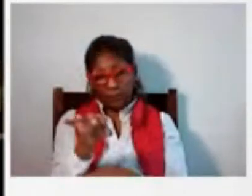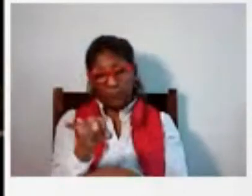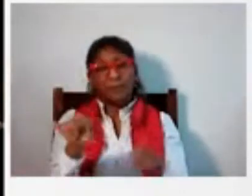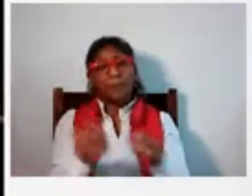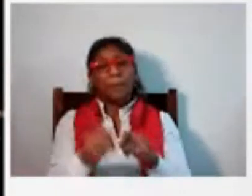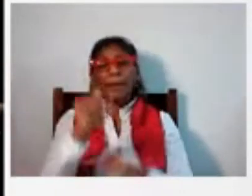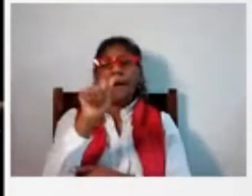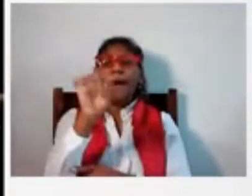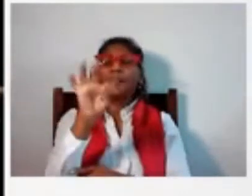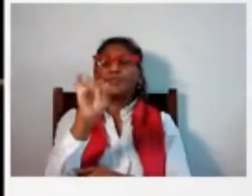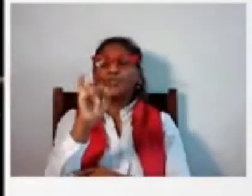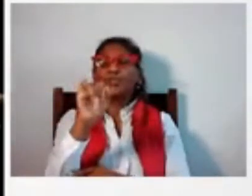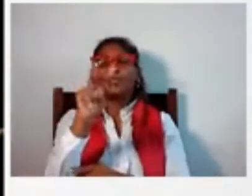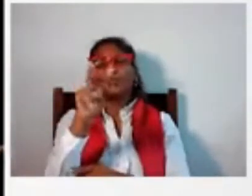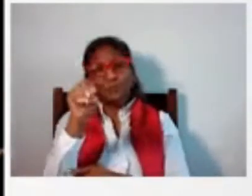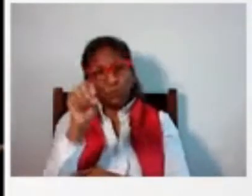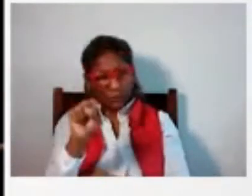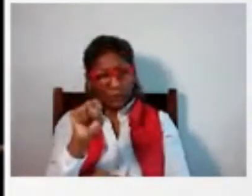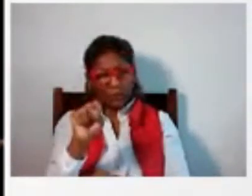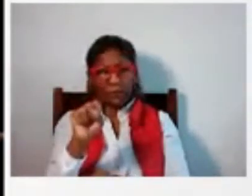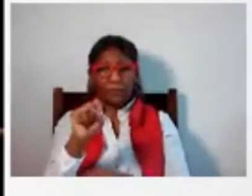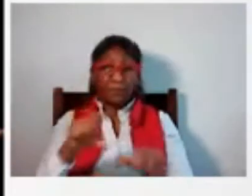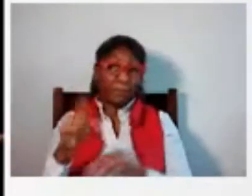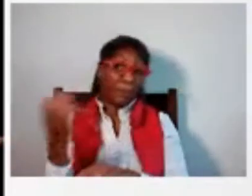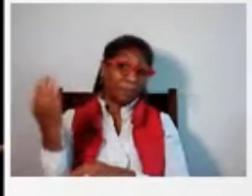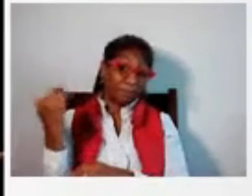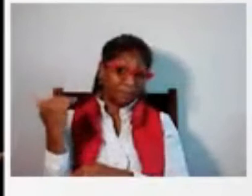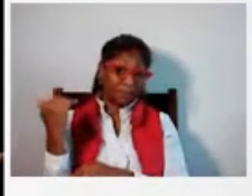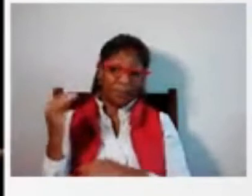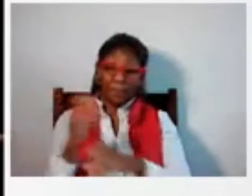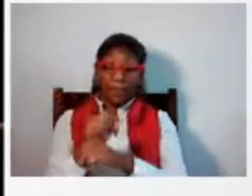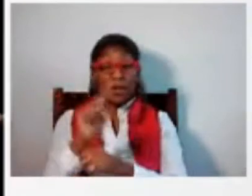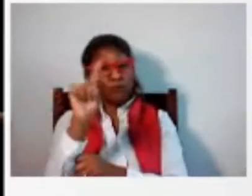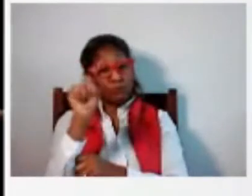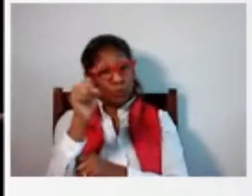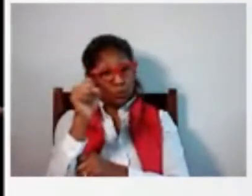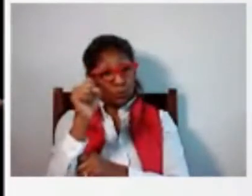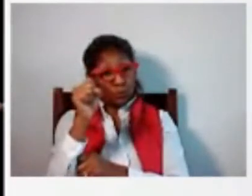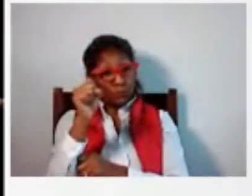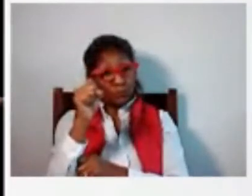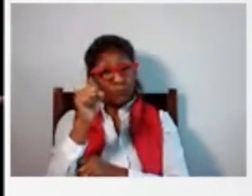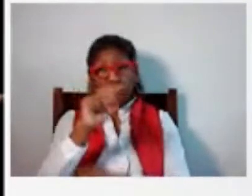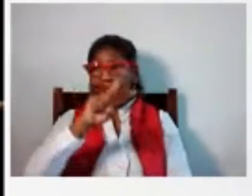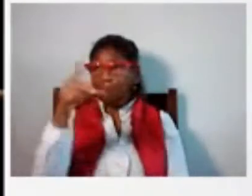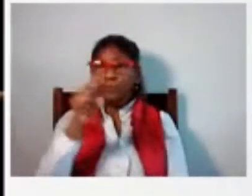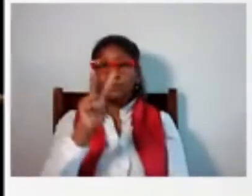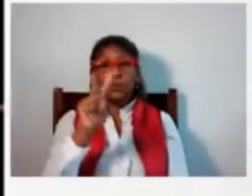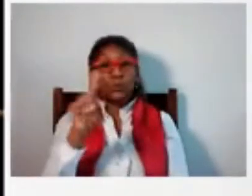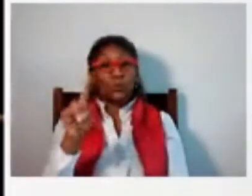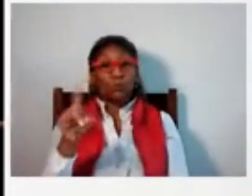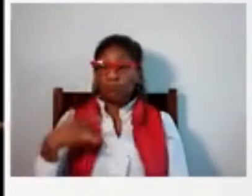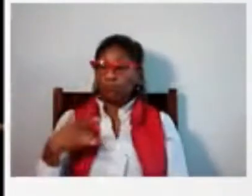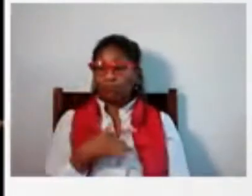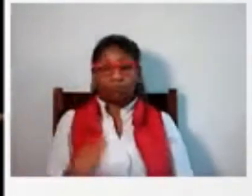na última semana sobre o número de recuperados, eram 18 ativos para 21 recuperados.